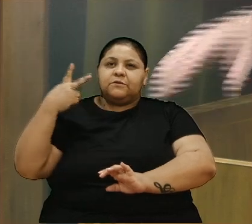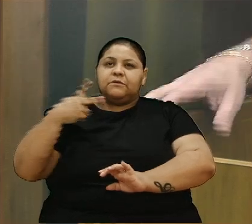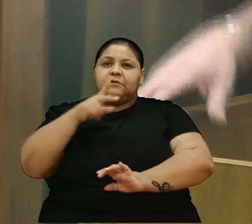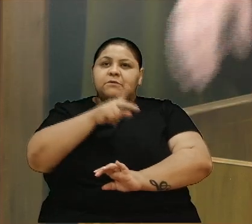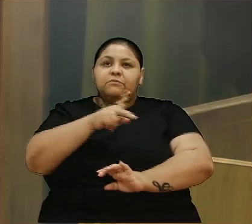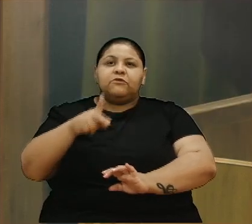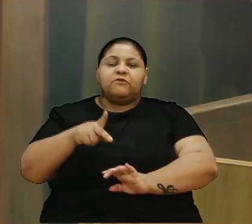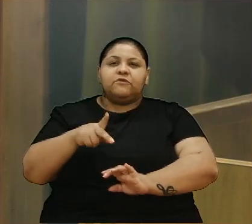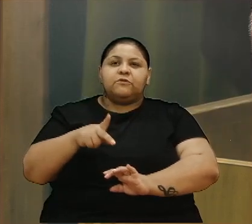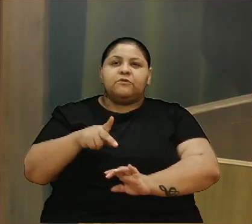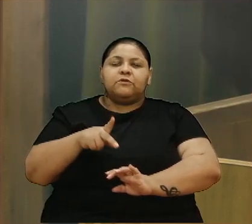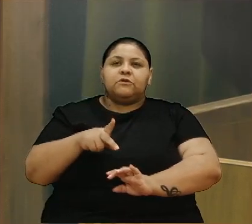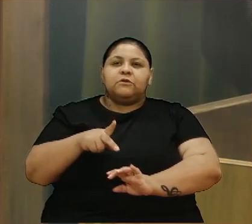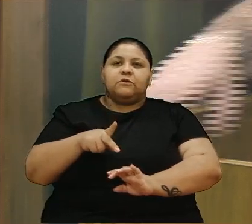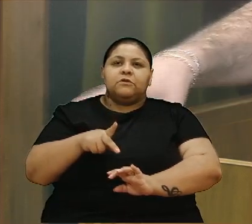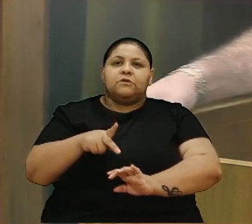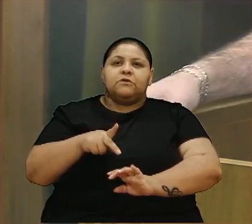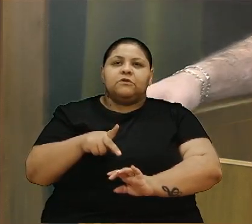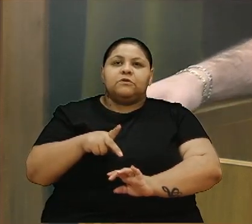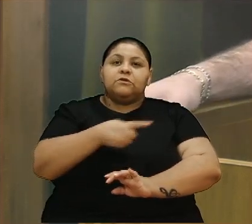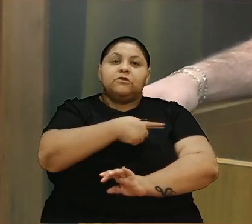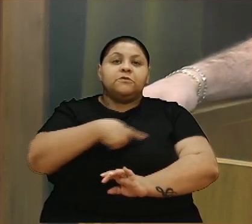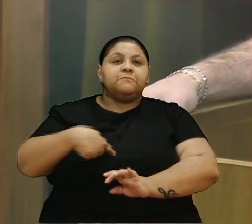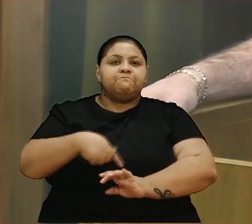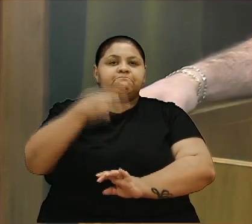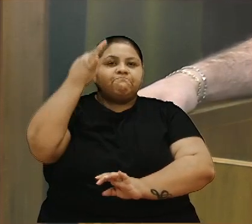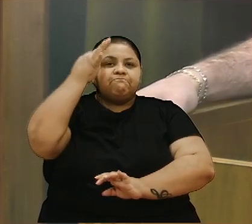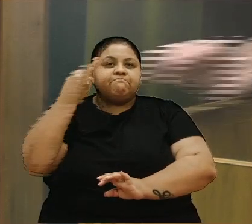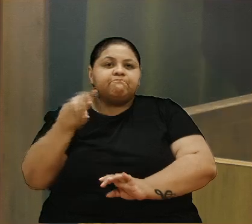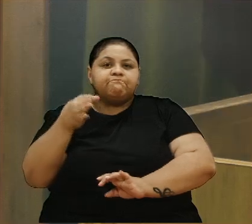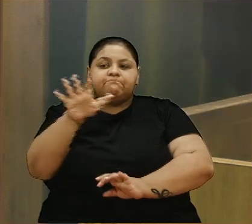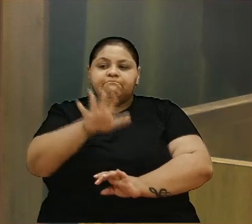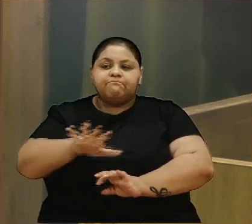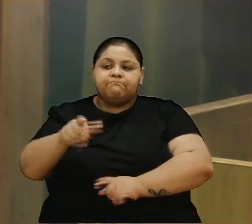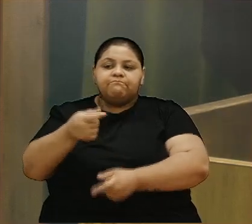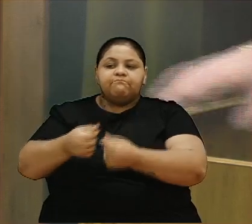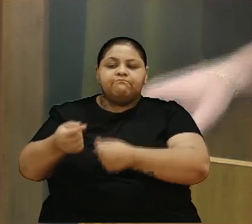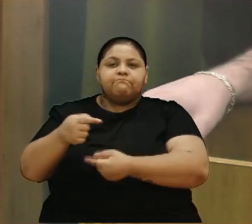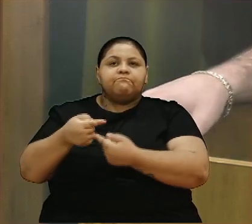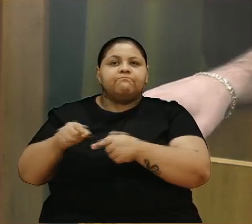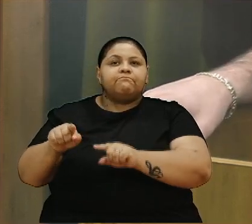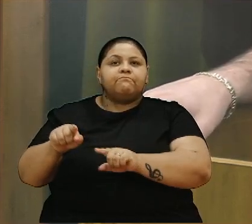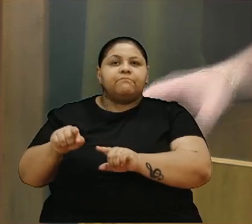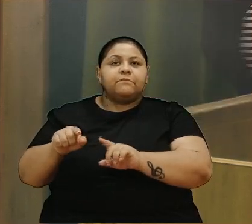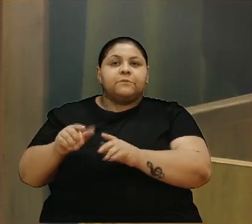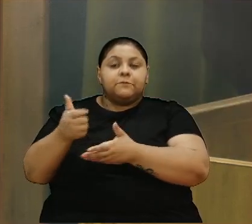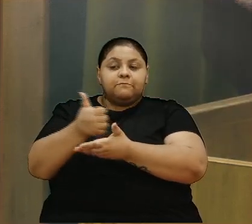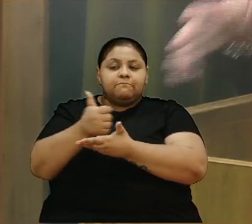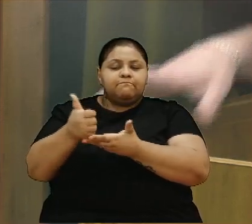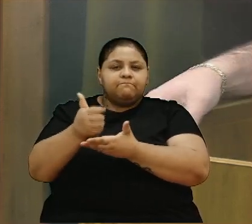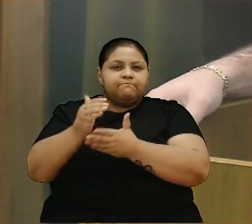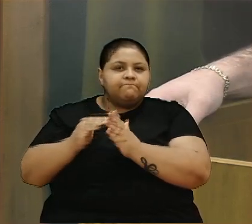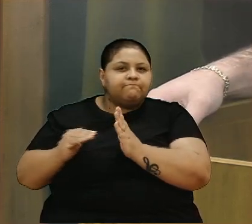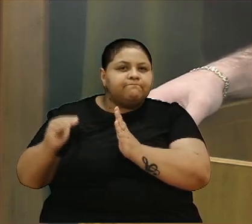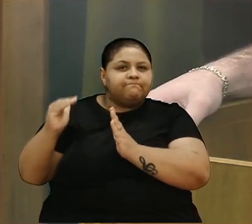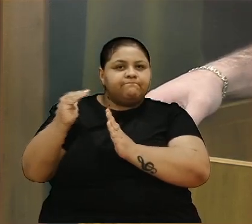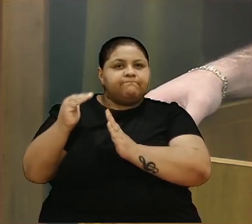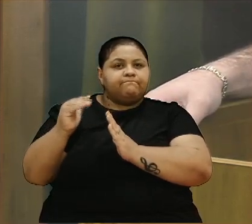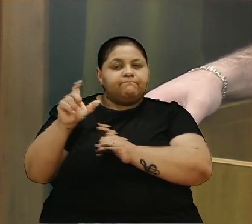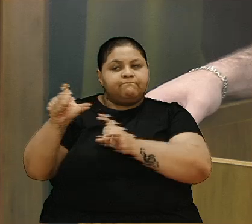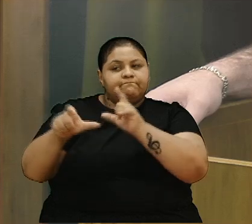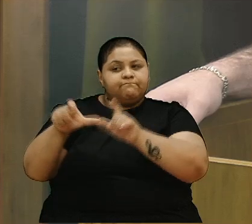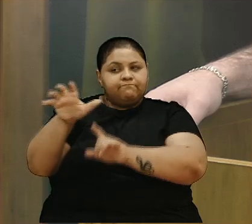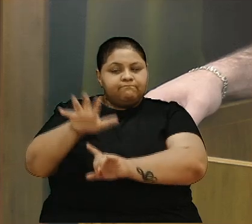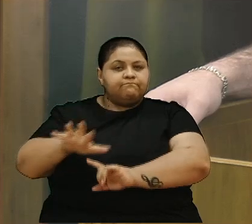professor Zanquim, que entende brilhantemente da economia. Mas eu tentei me embasar ao máximo, inclusive, com pessoas